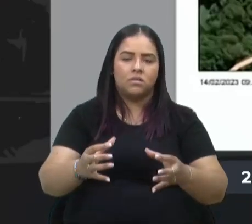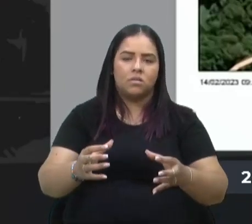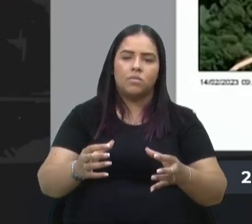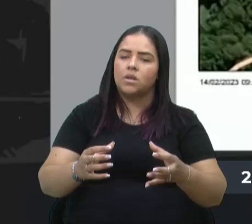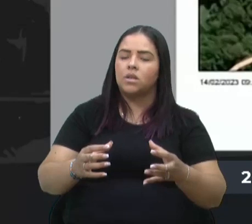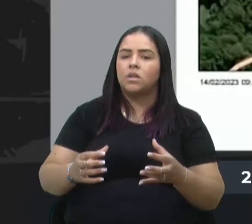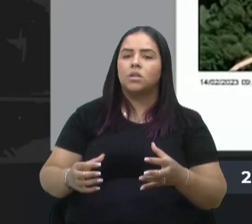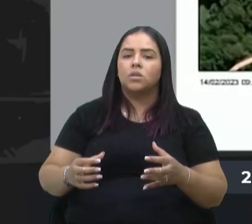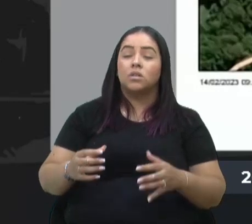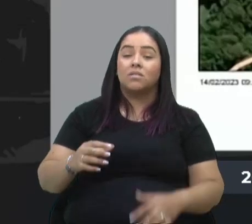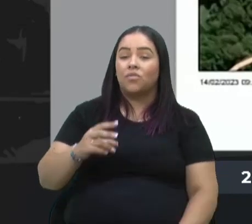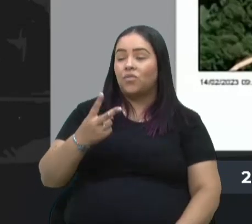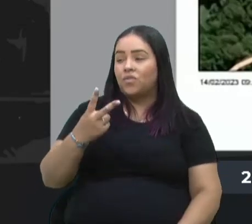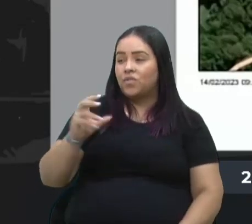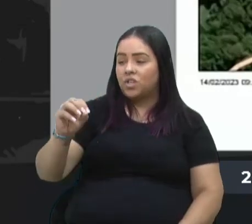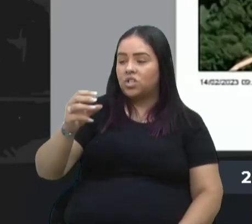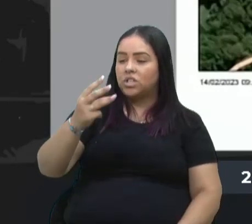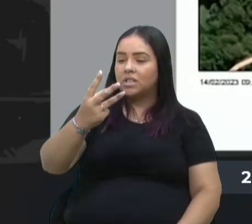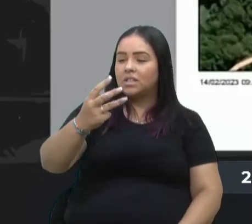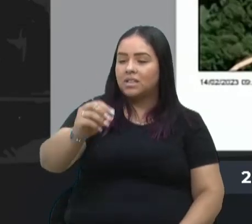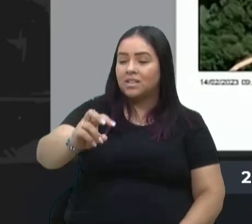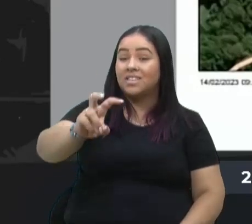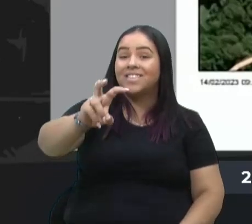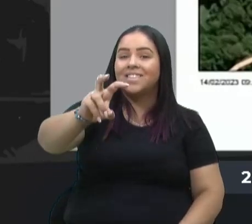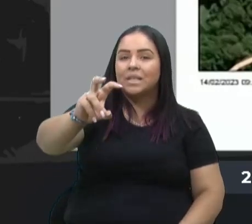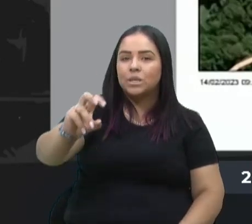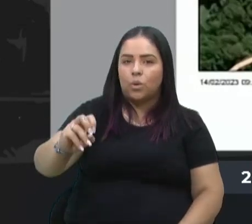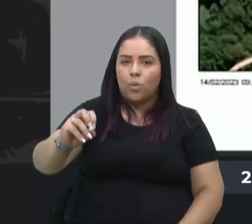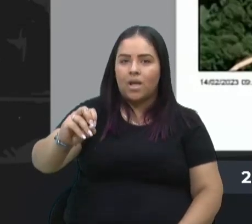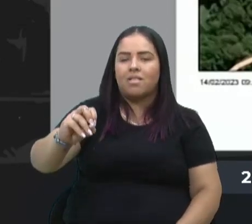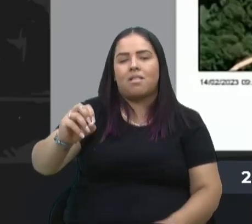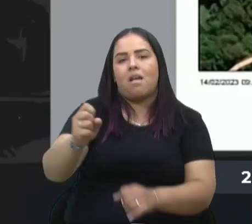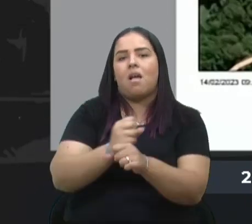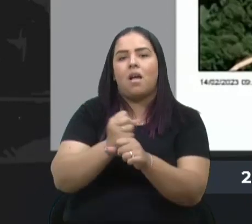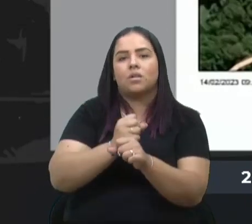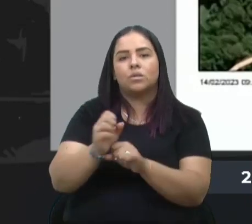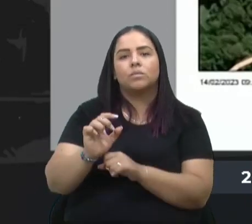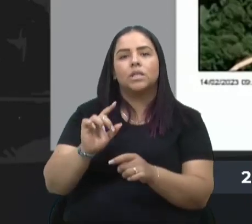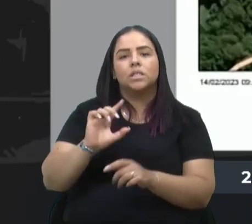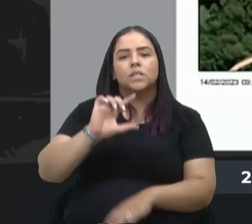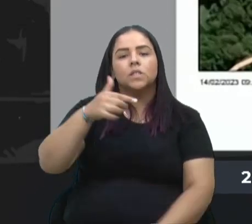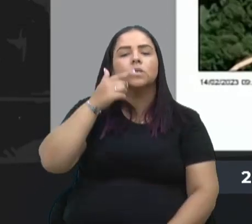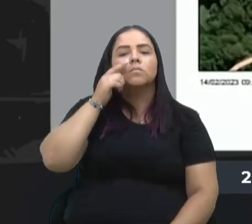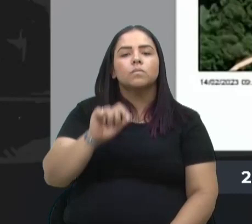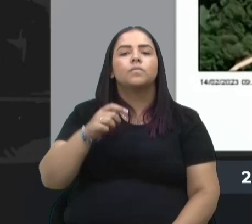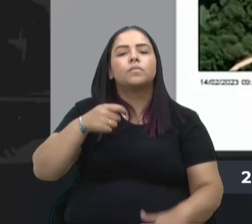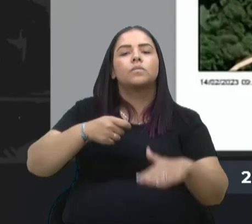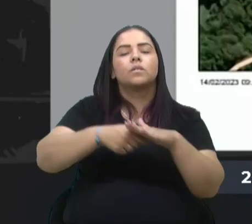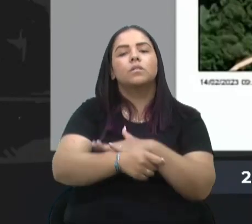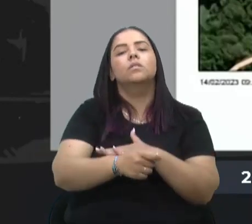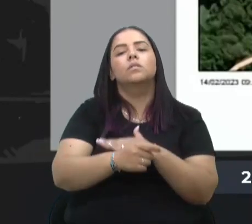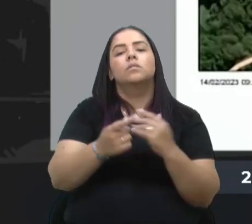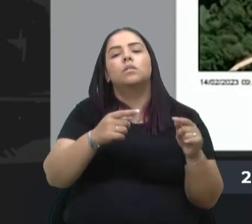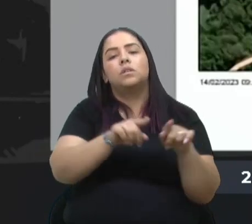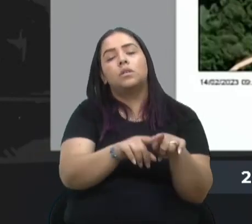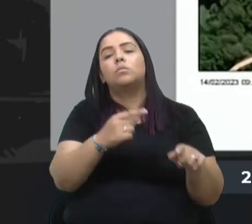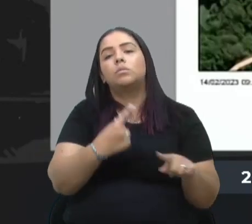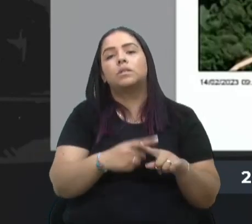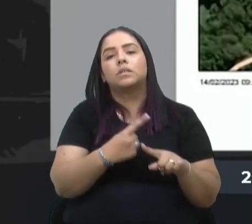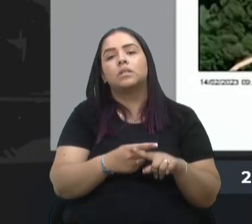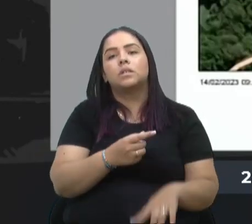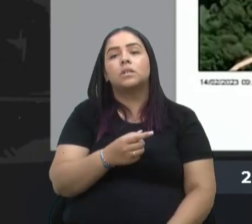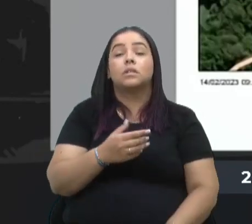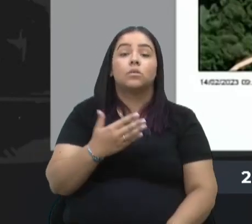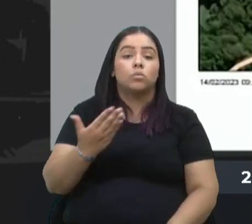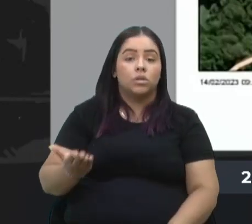40, 50 anos, que possa a vereadora Gladys logo fazer esse investimento de parceria, porque enquanto